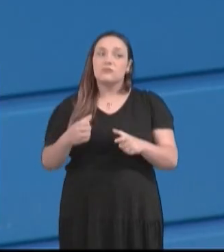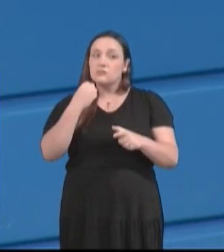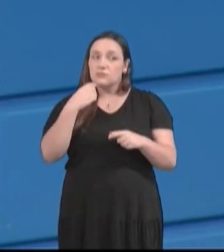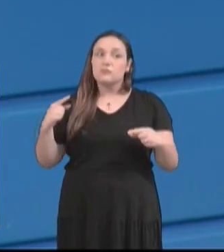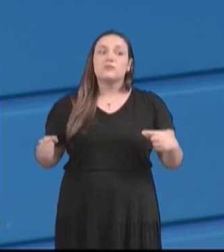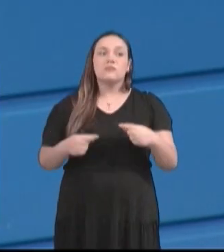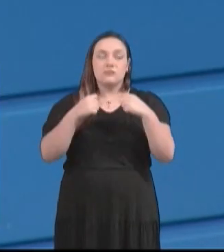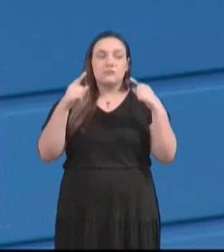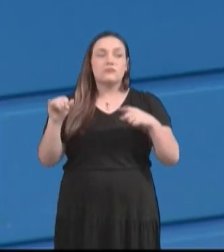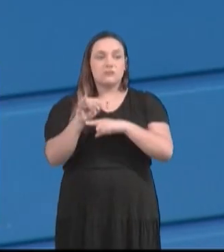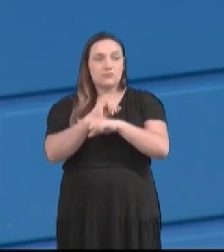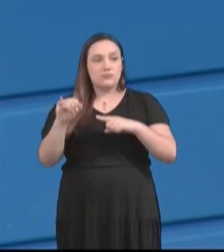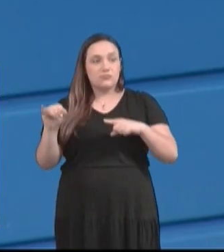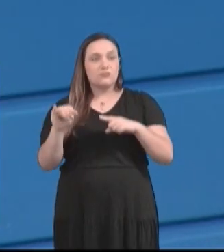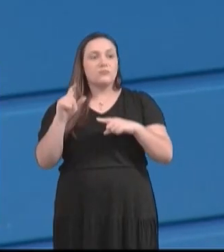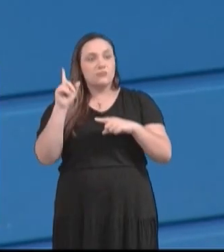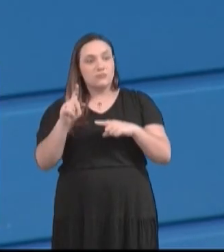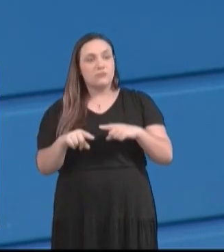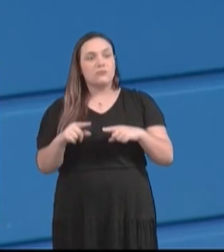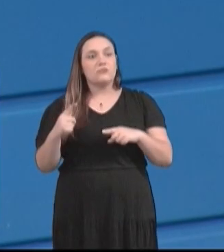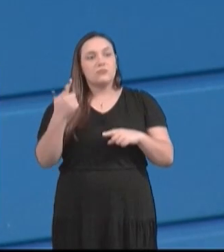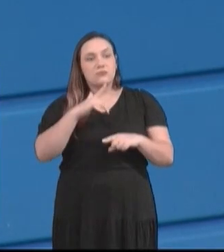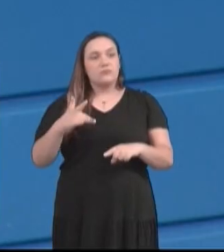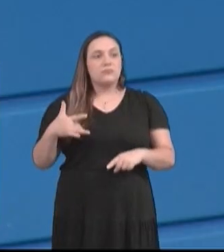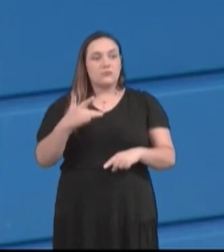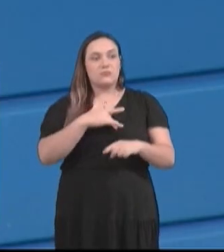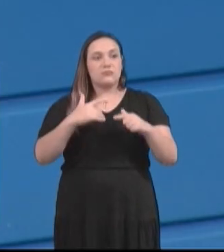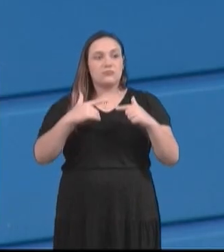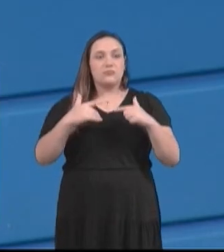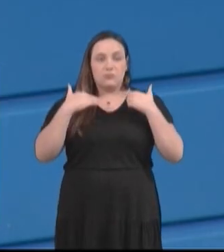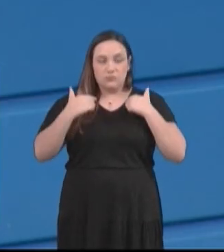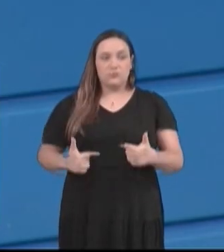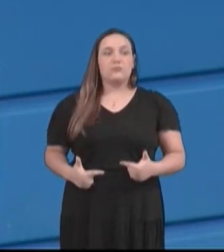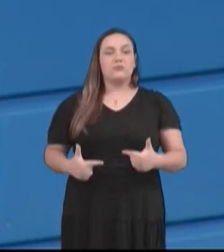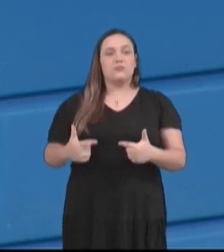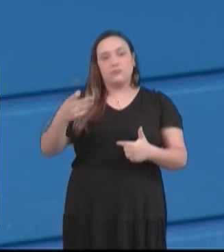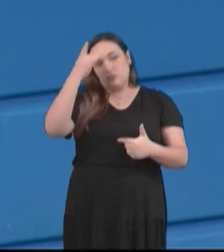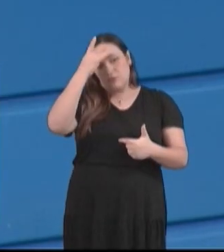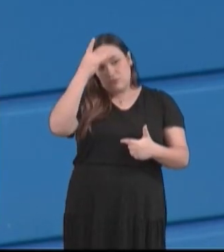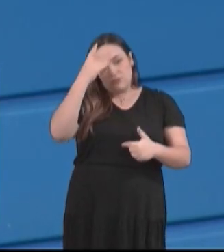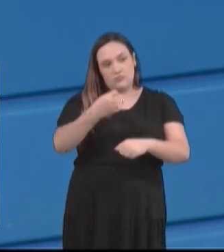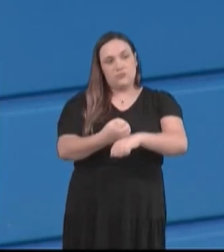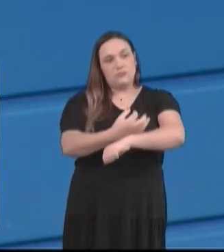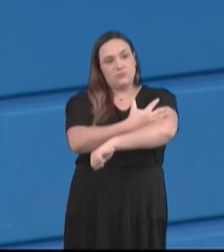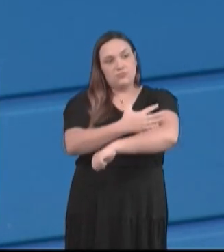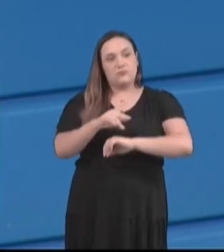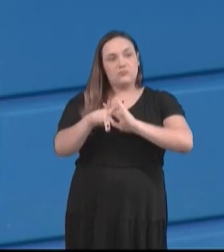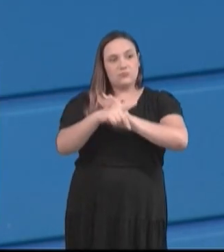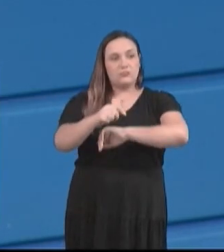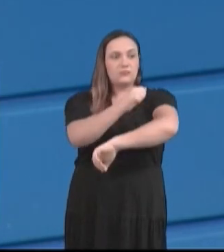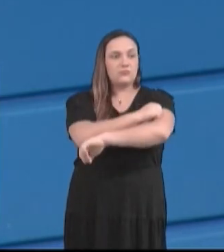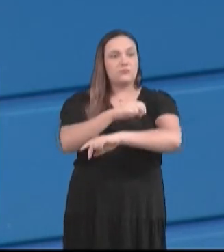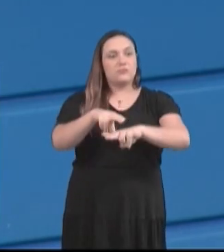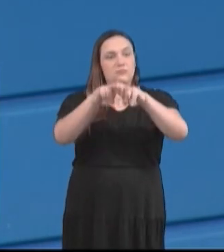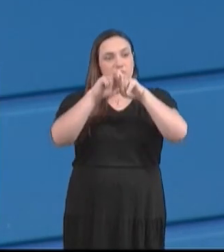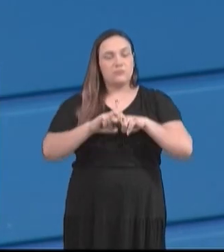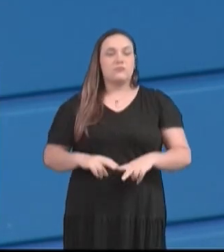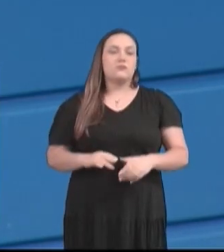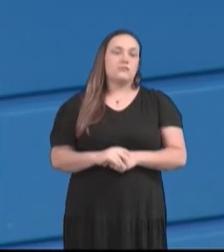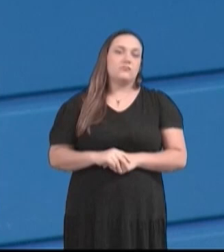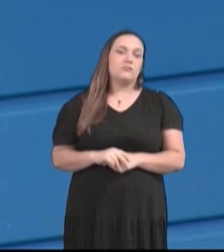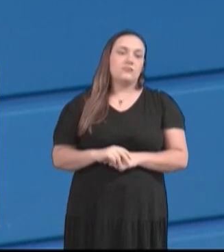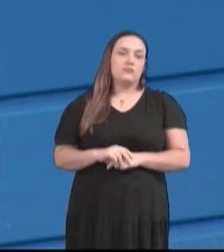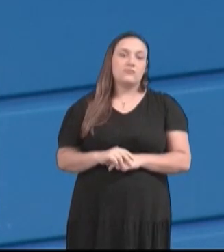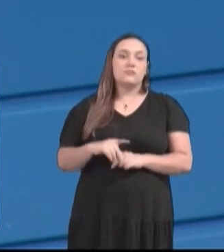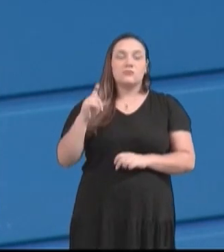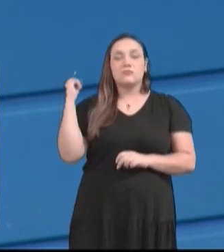difundir ações voltadas à promoção da saúde física, mental e emocional dos estudantes. Diante desse cenário,